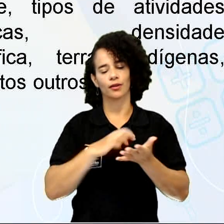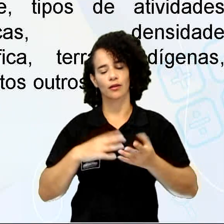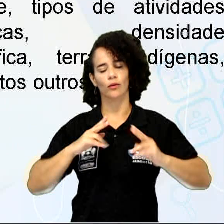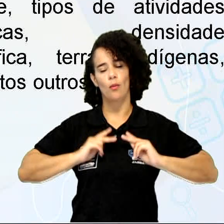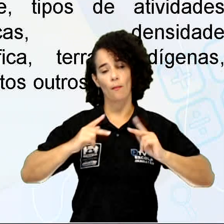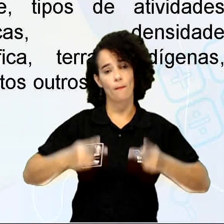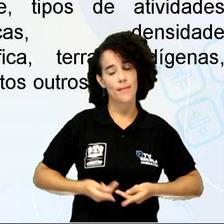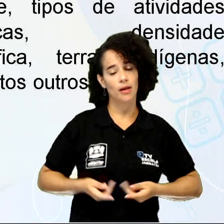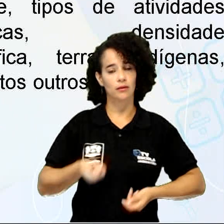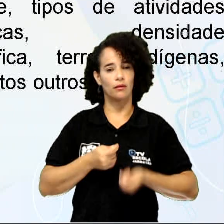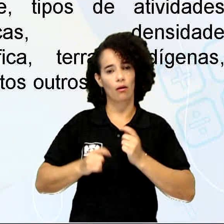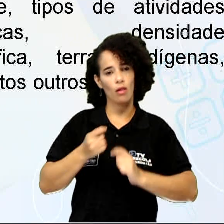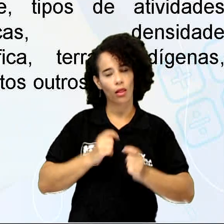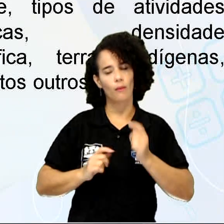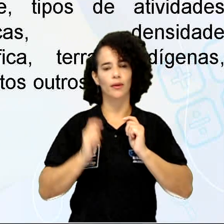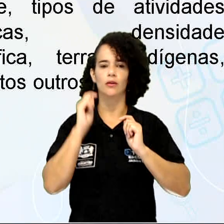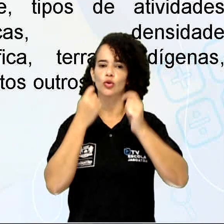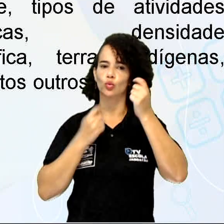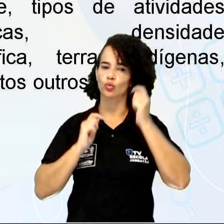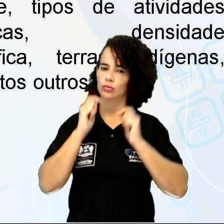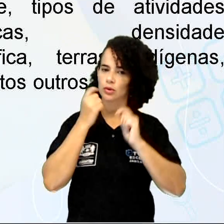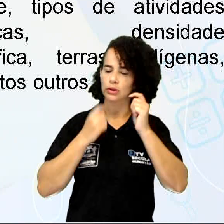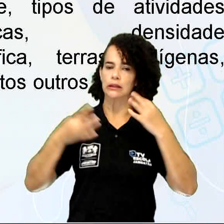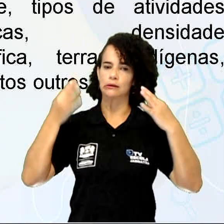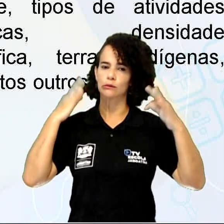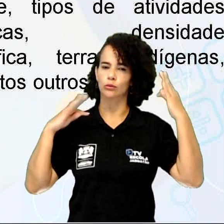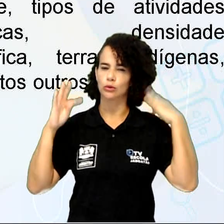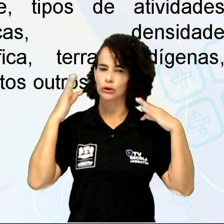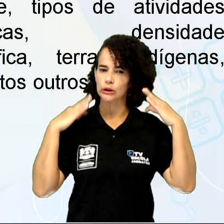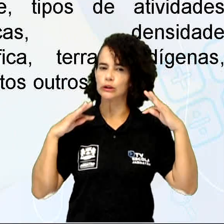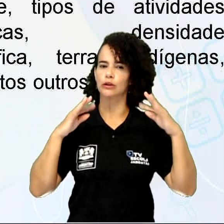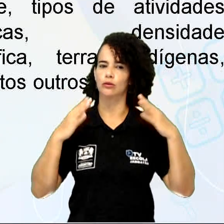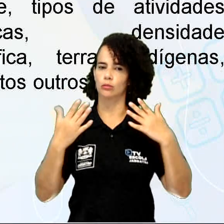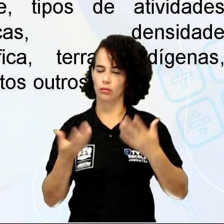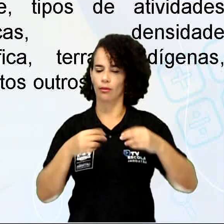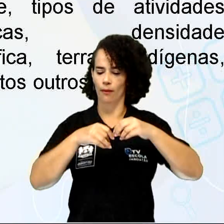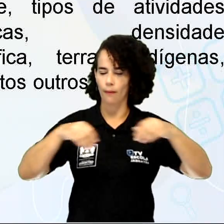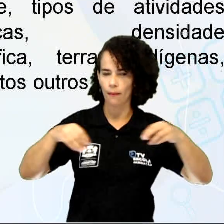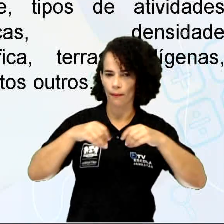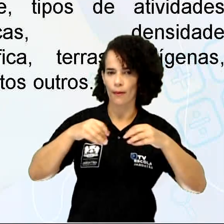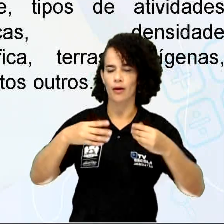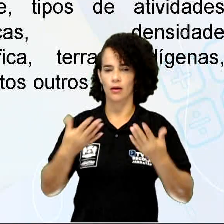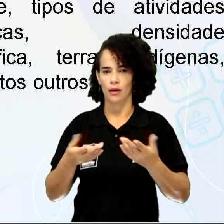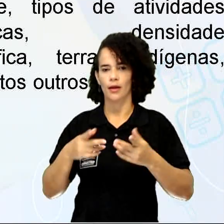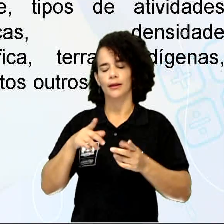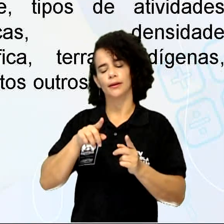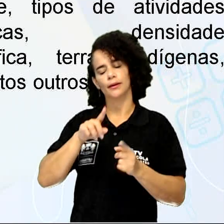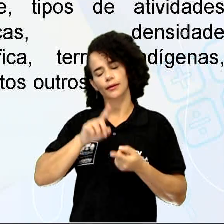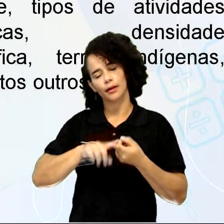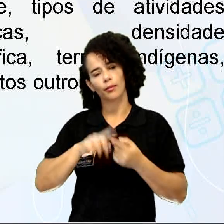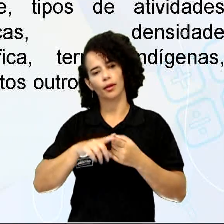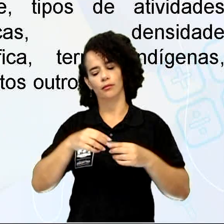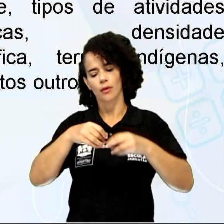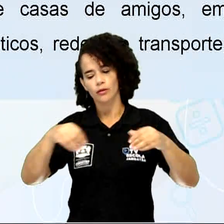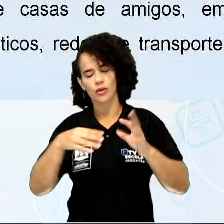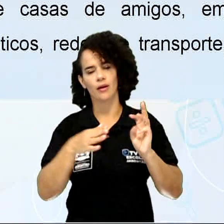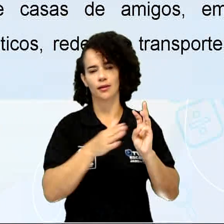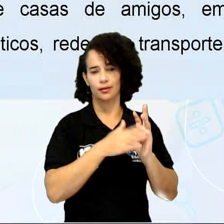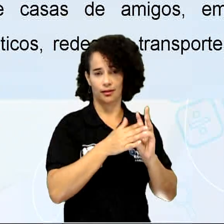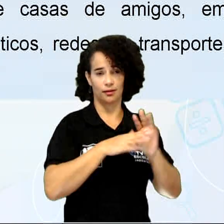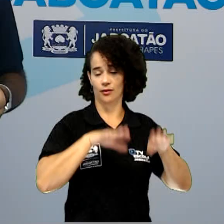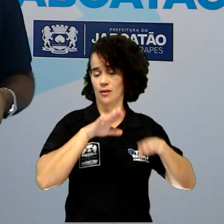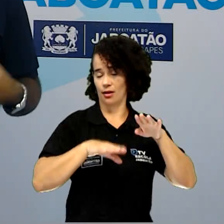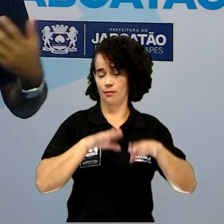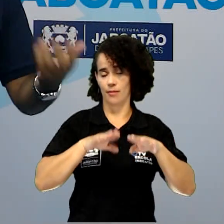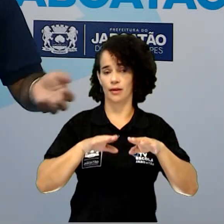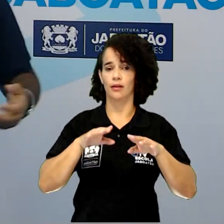atividades econômicas, industriais, turismo, densidade demográfica, ocupação de terras indígenas, depende do tema do mapa,